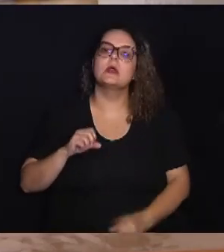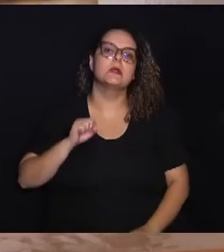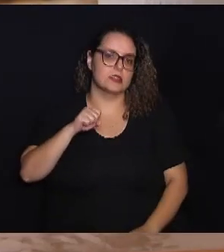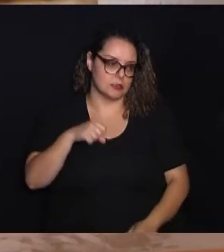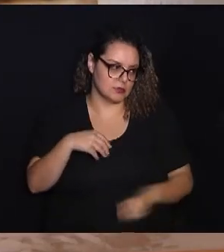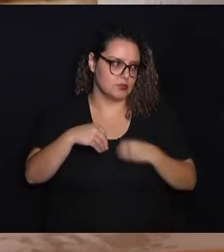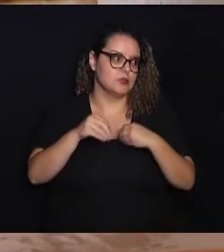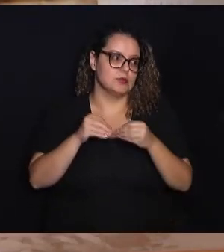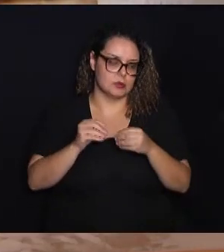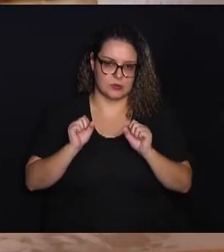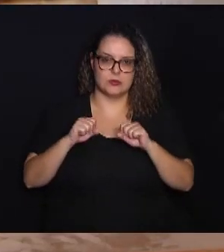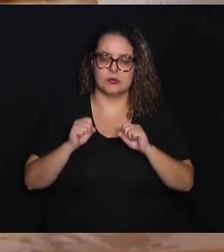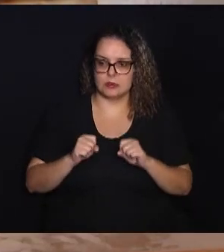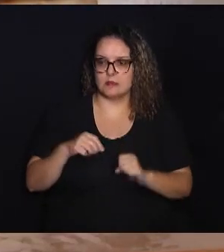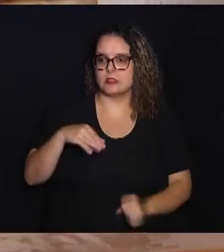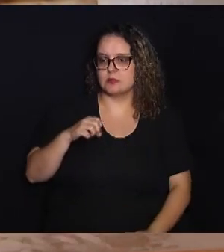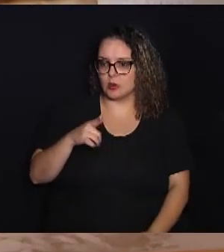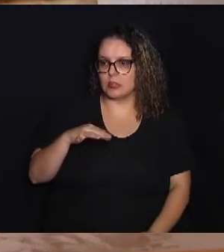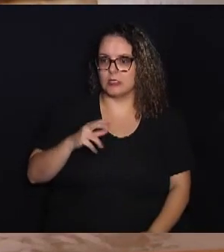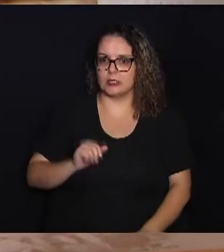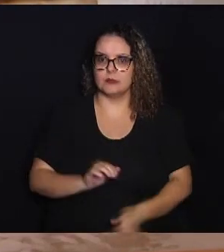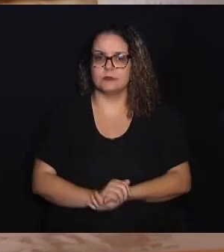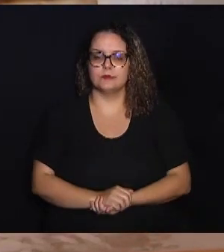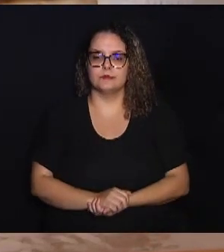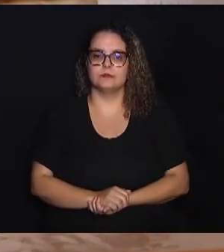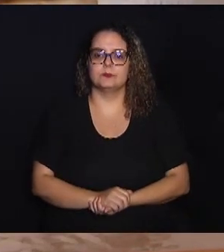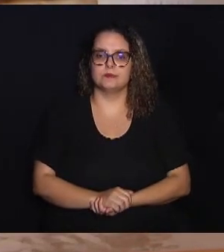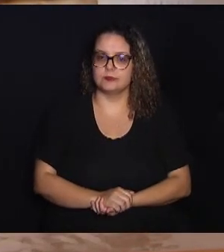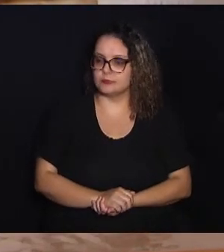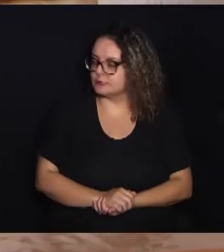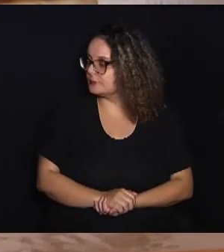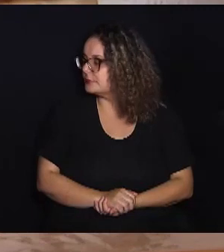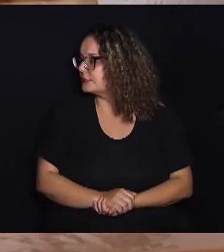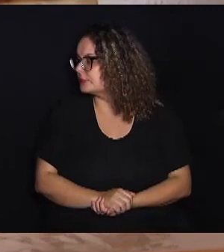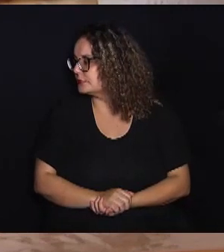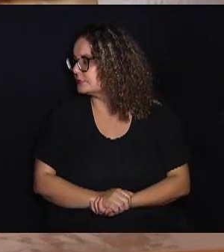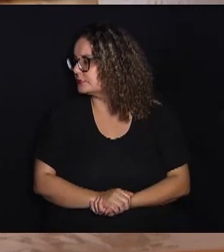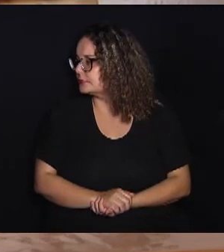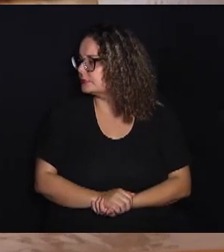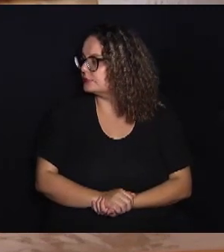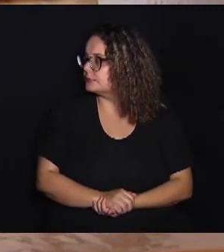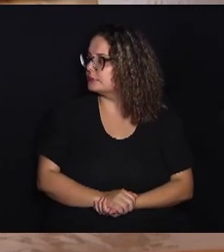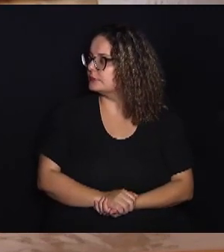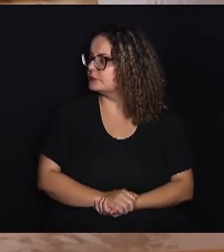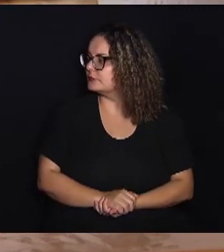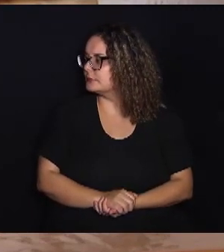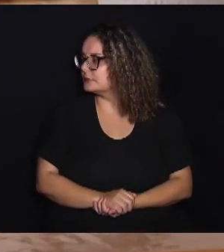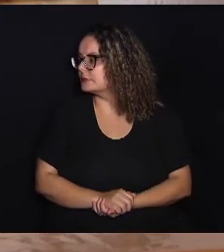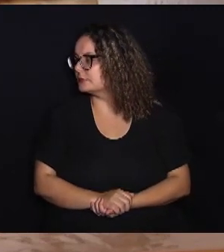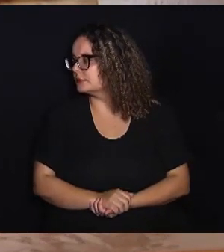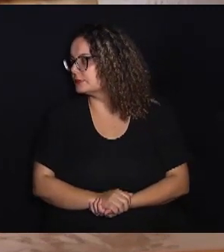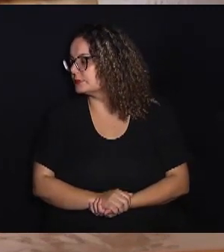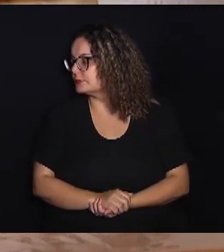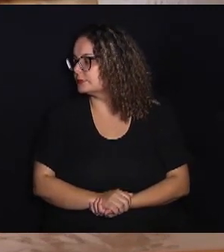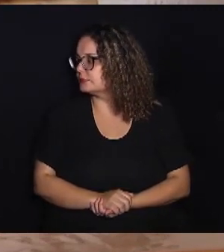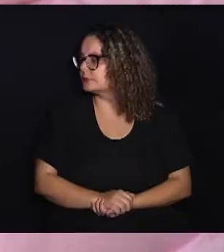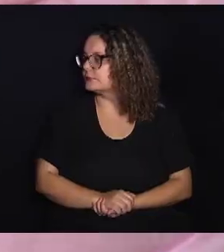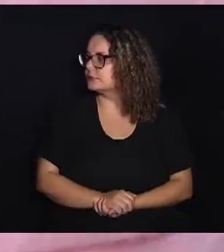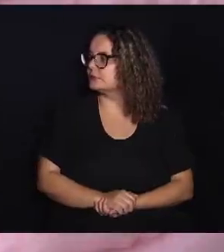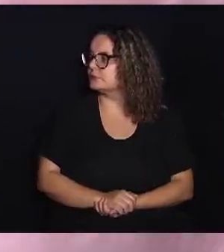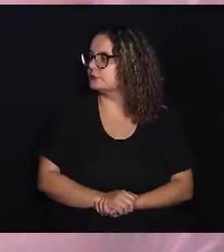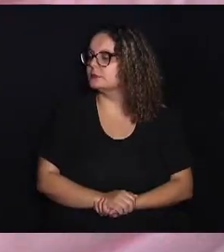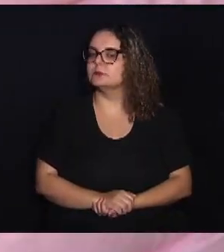Então eu vou fazer um buraquinho aqui no meio, que é onde vai passar o fio. Tá. Vou deixar ele bem abertinho.